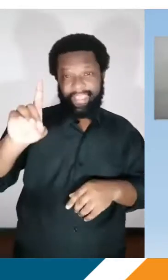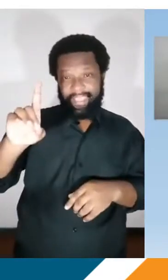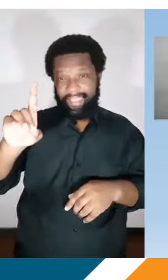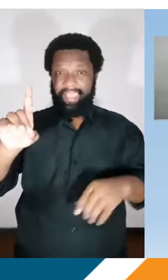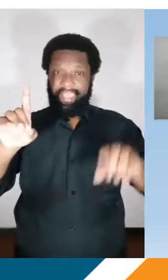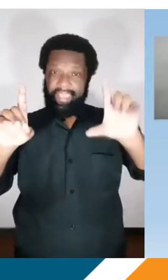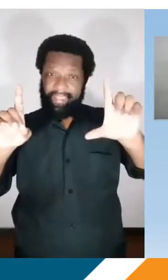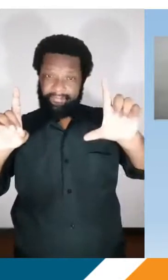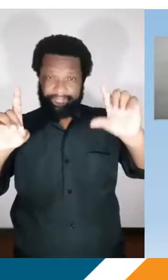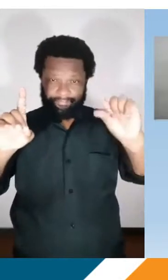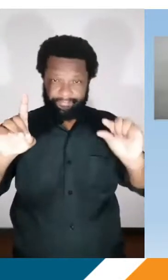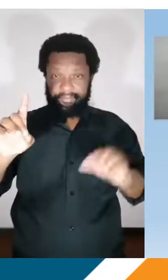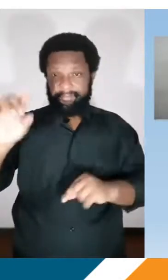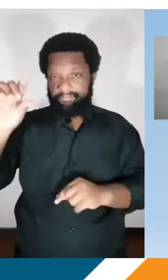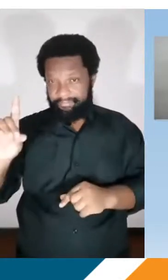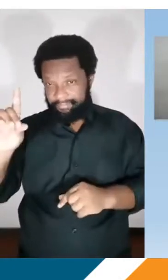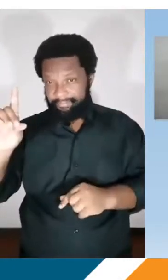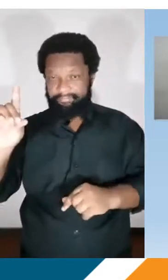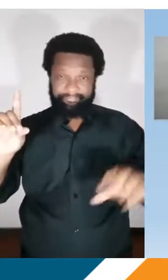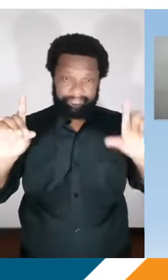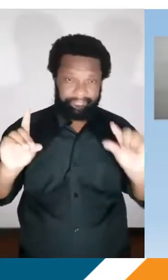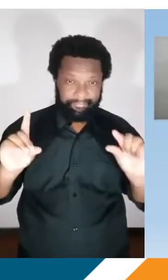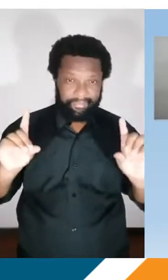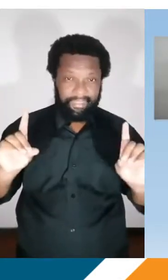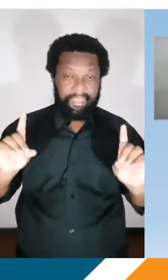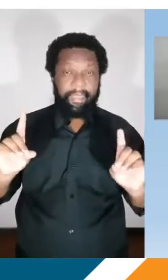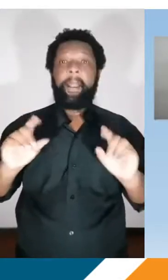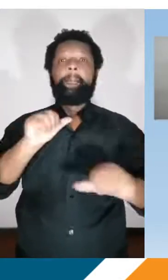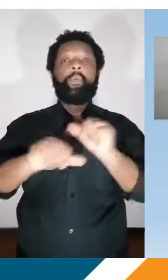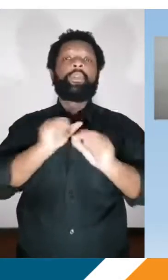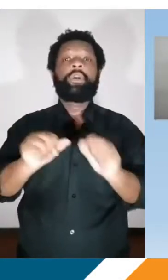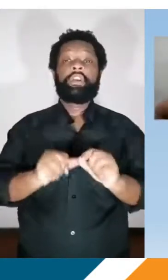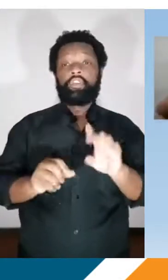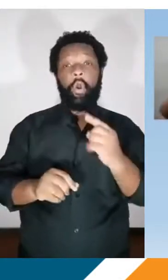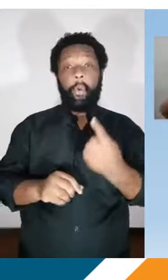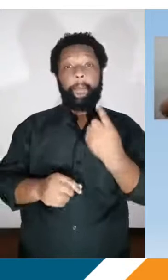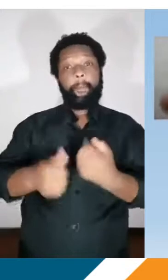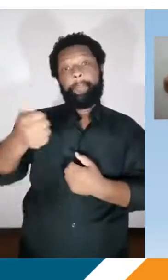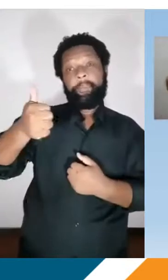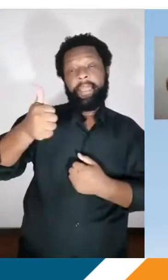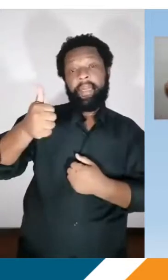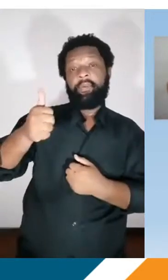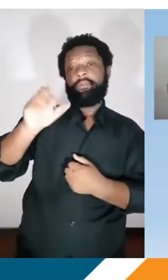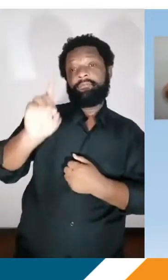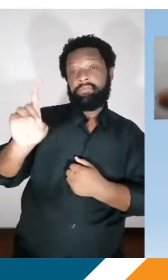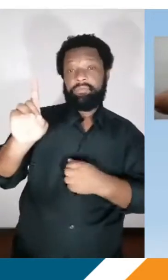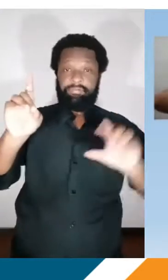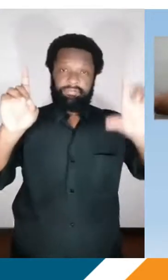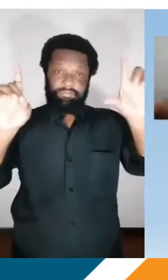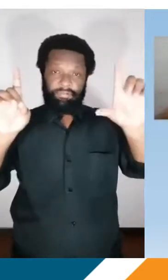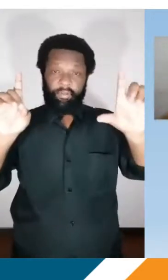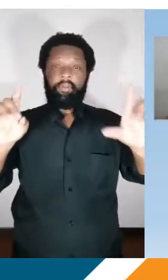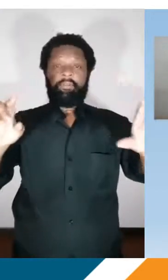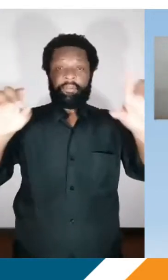DLzinho e o Lzinho, Dzinho. Reparem que o que está mudando é só o primeiro é destrógeno e